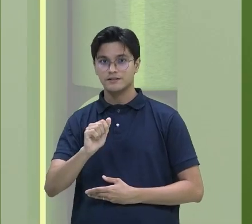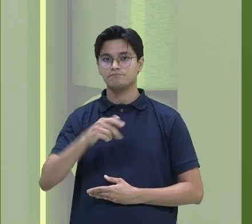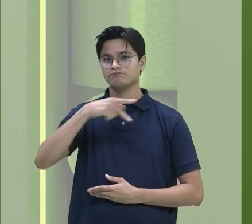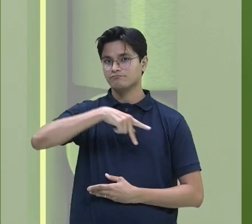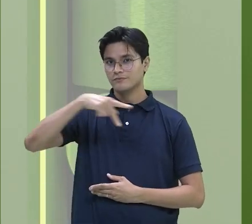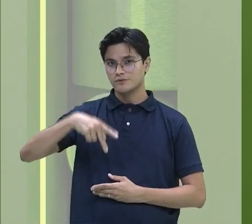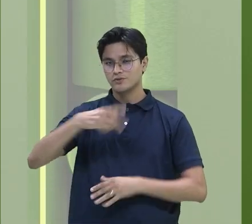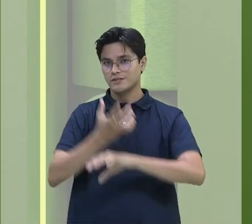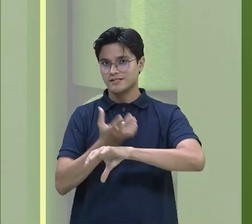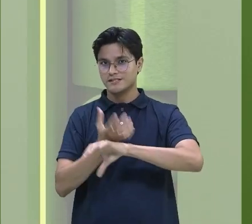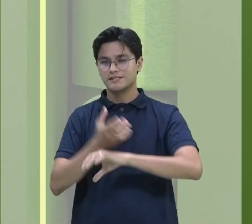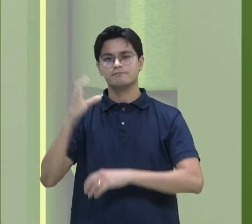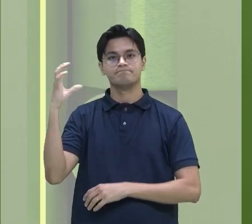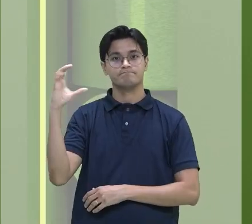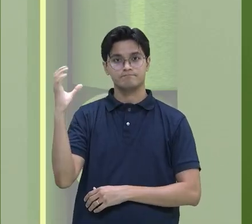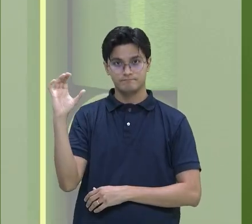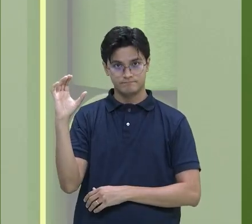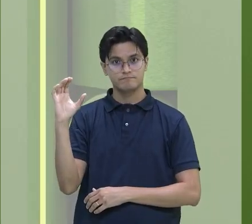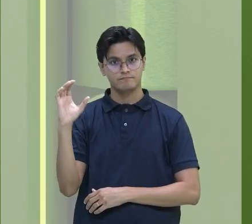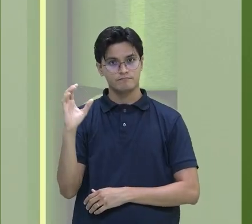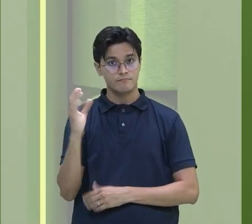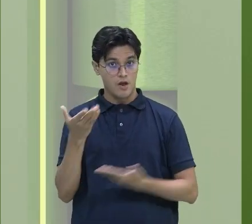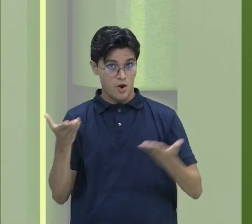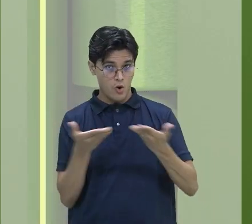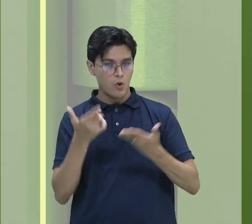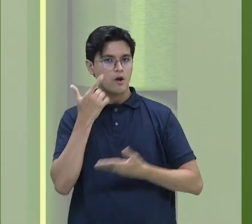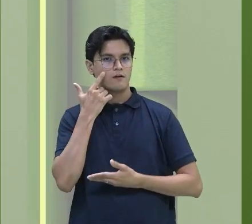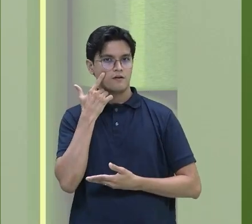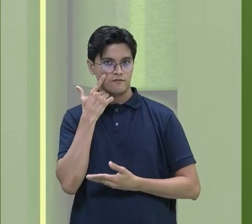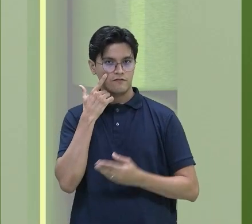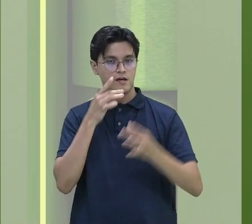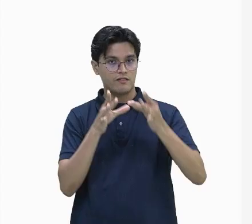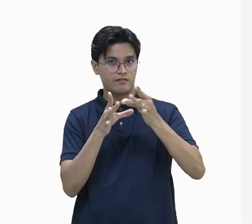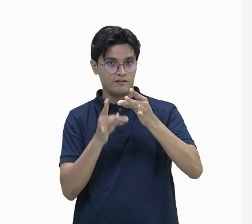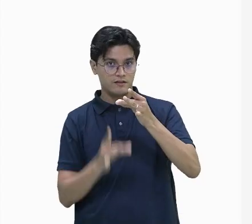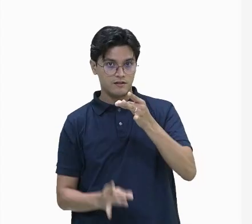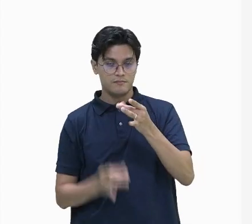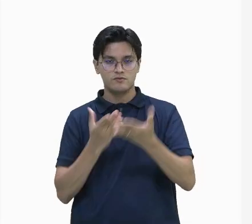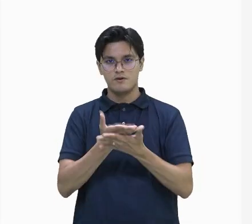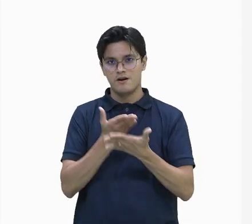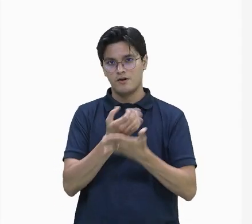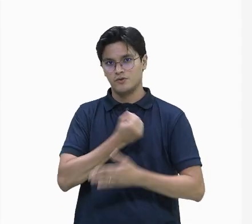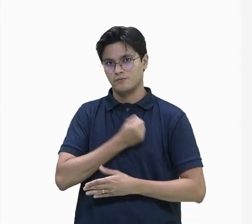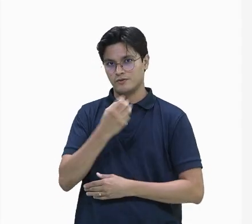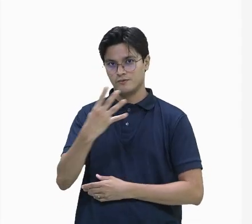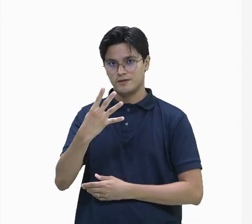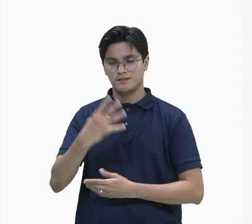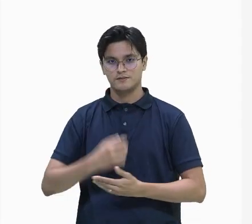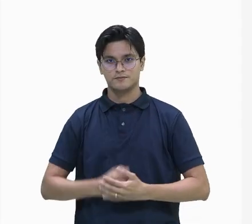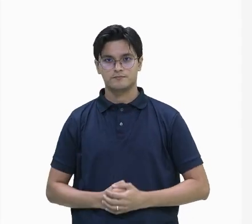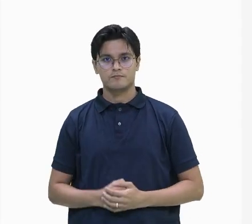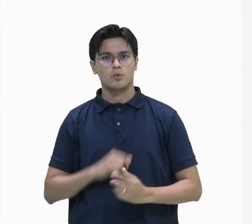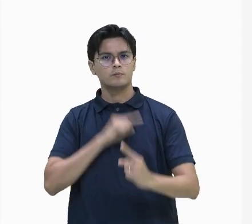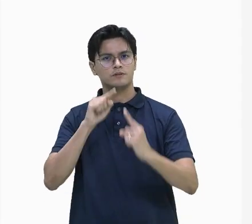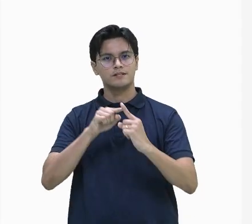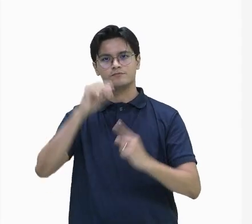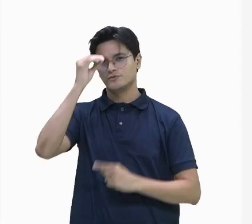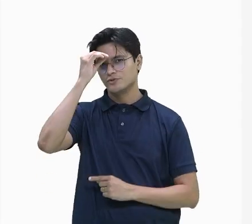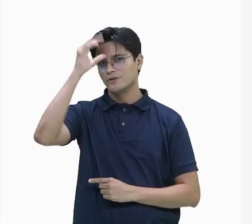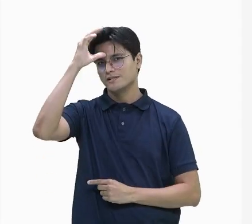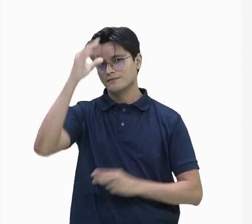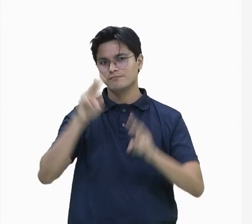ciência, e vamos para o detalhamento da nossa aula de número 4, com objeto de